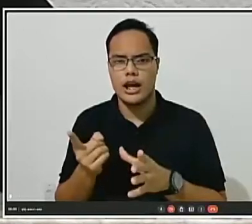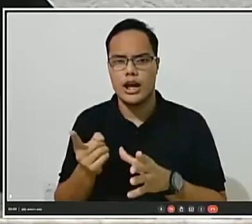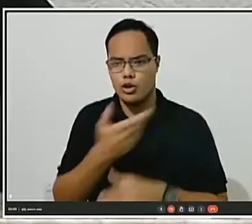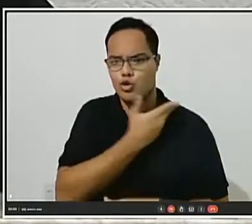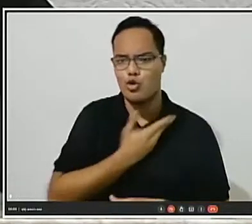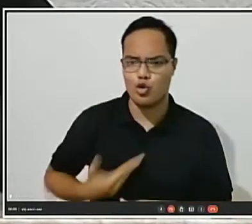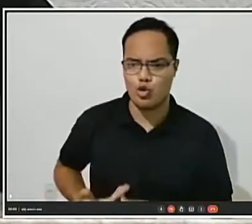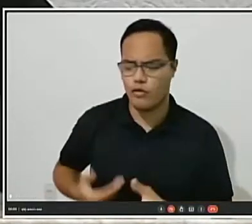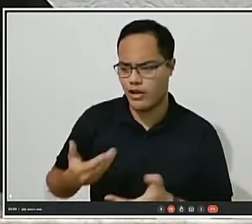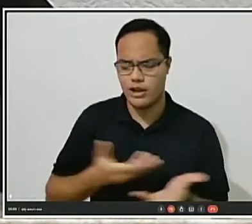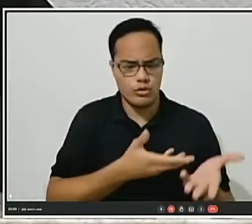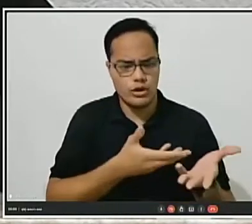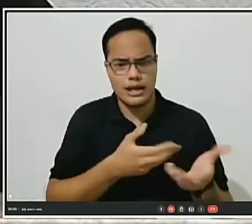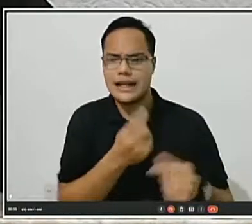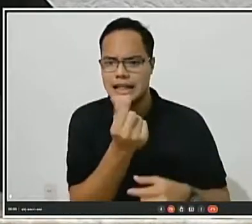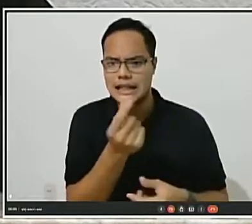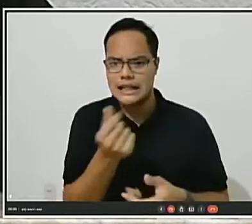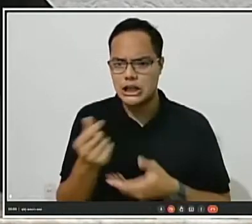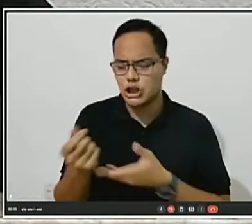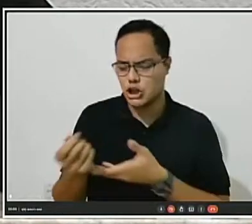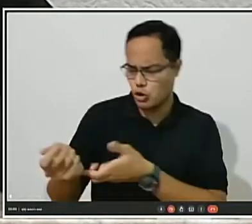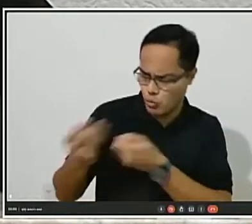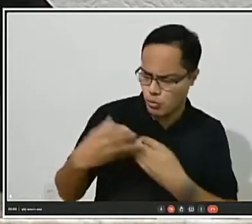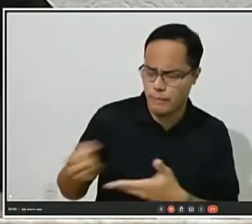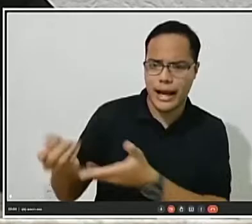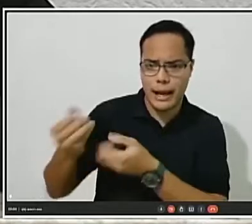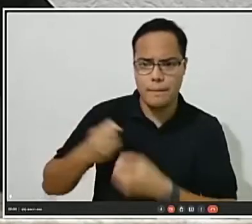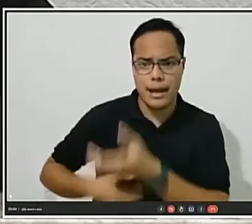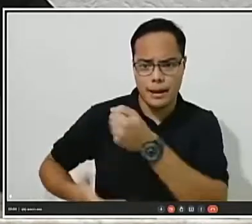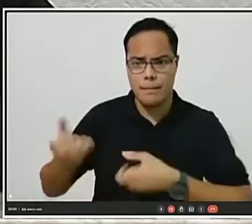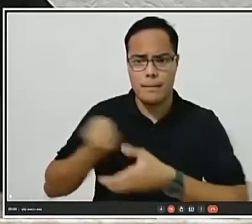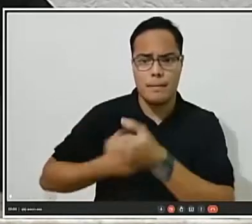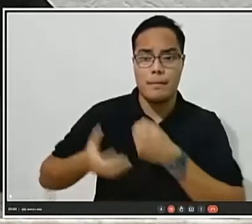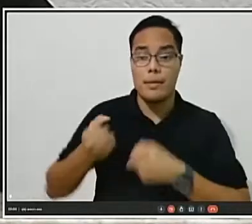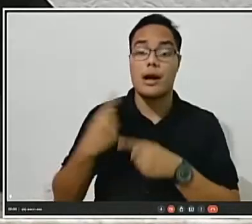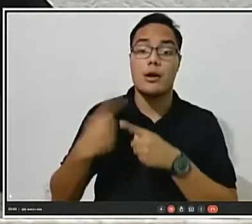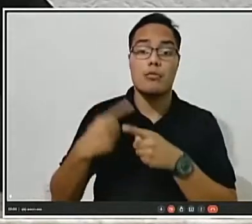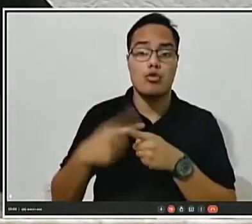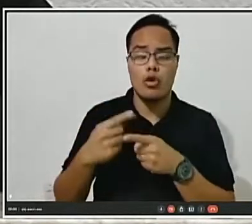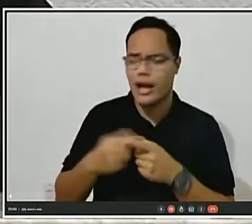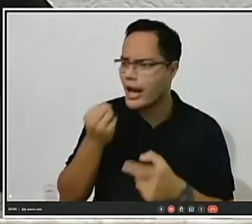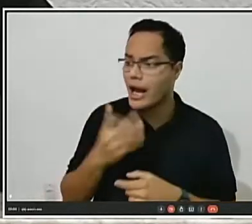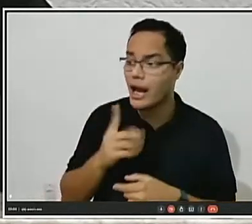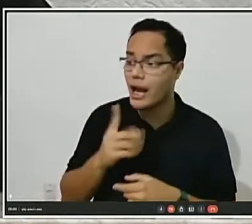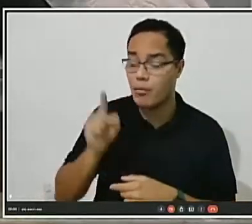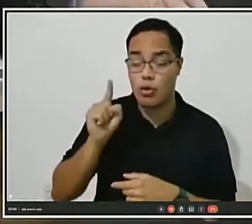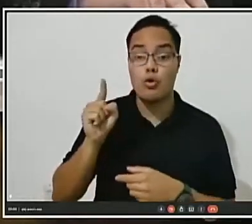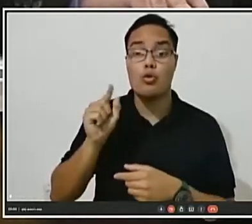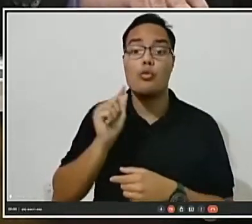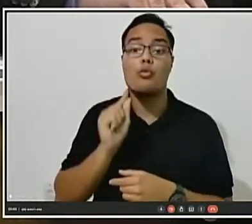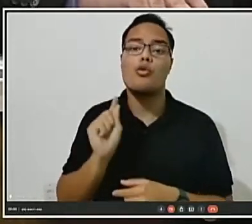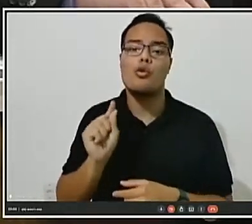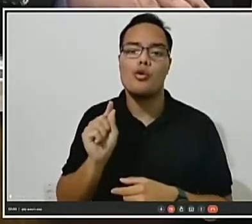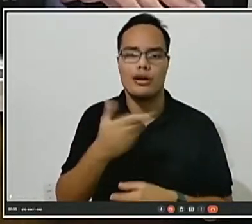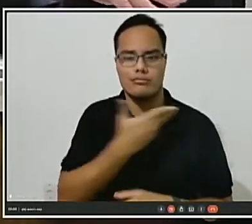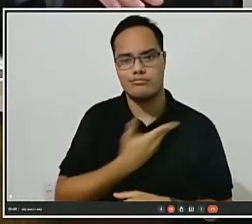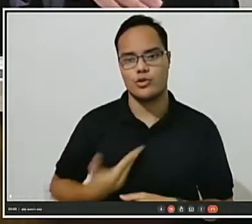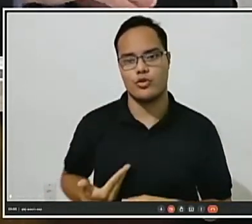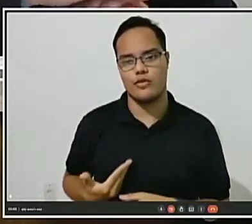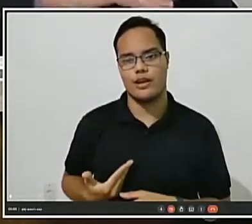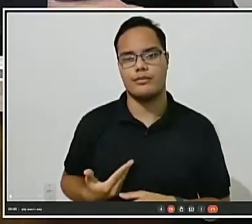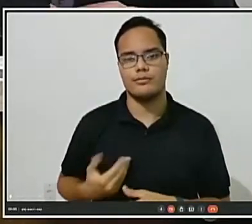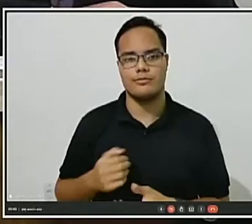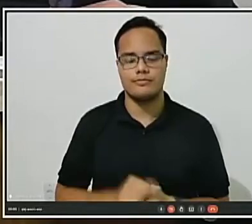contribuições, certo que esta condição é uma vantagem financeira para o sistema. Em discussão.